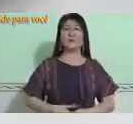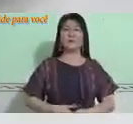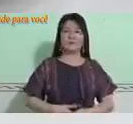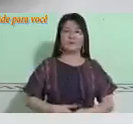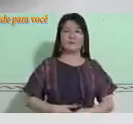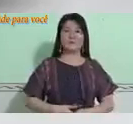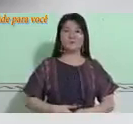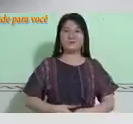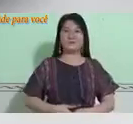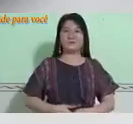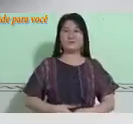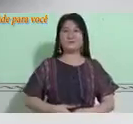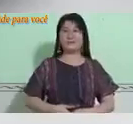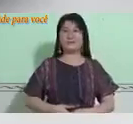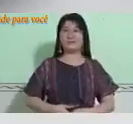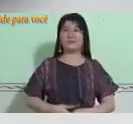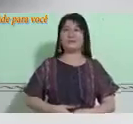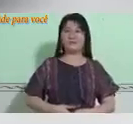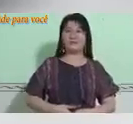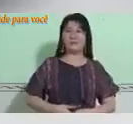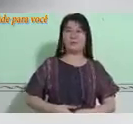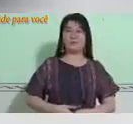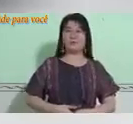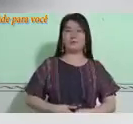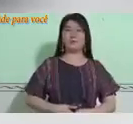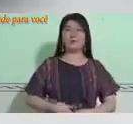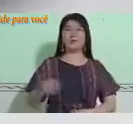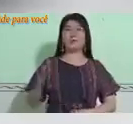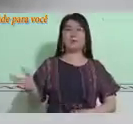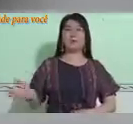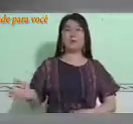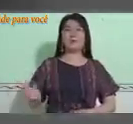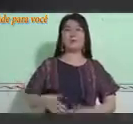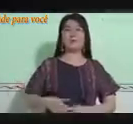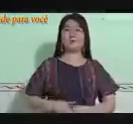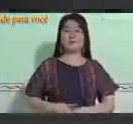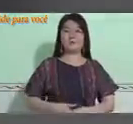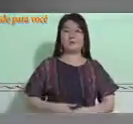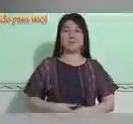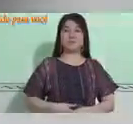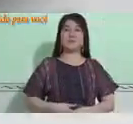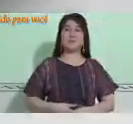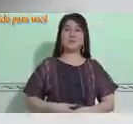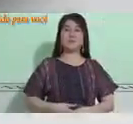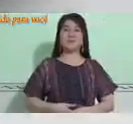e anti-inflamatórios, caso surja uma infecção, o médico pode administrar